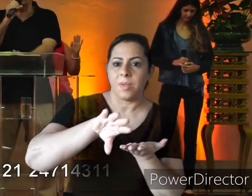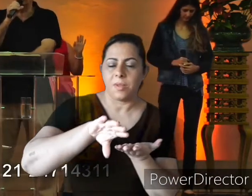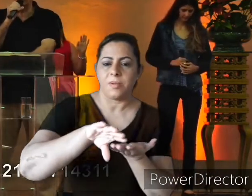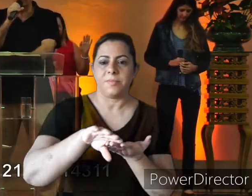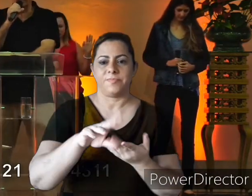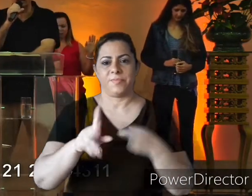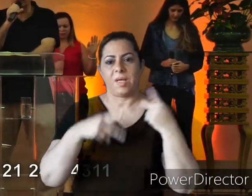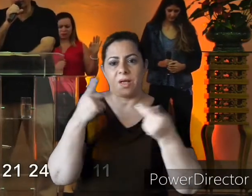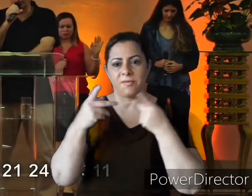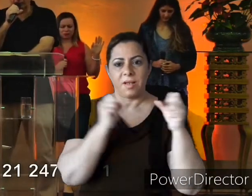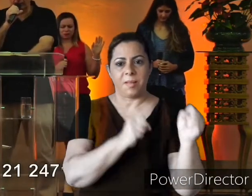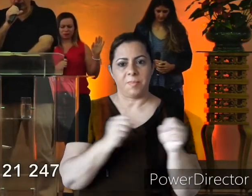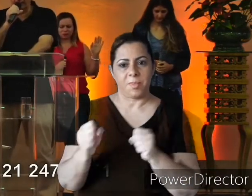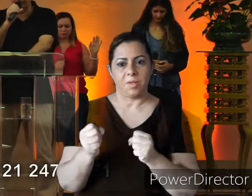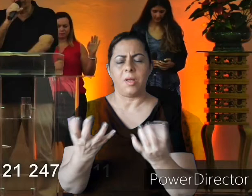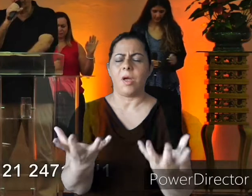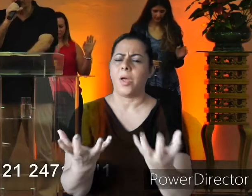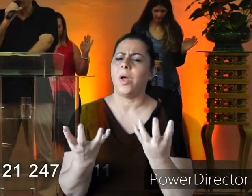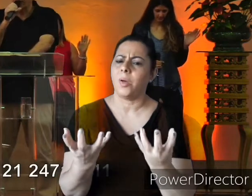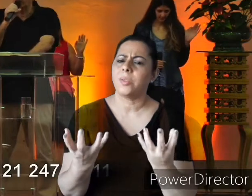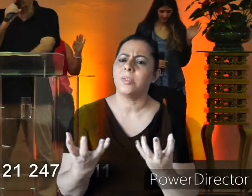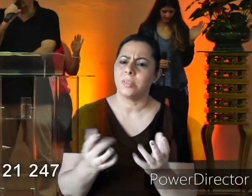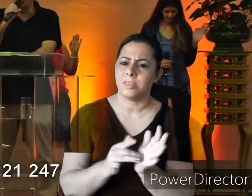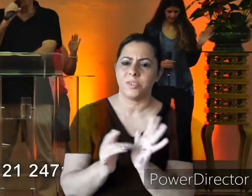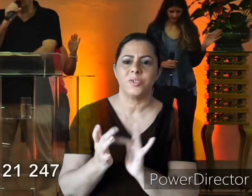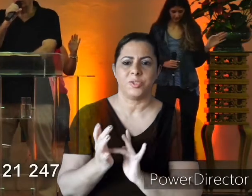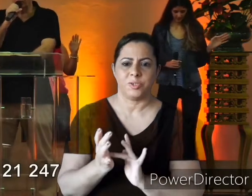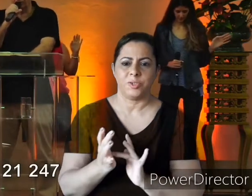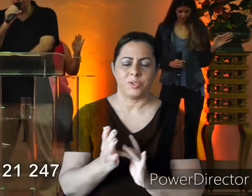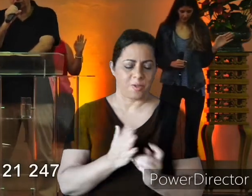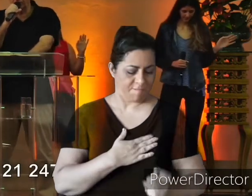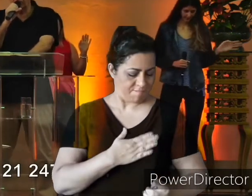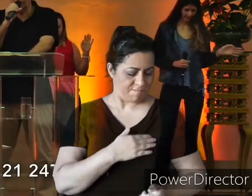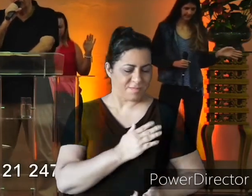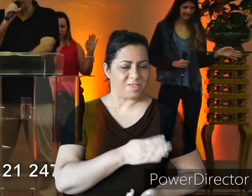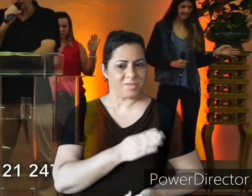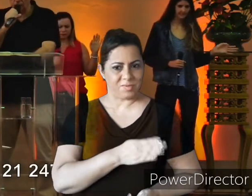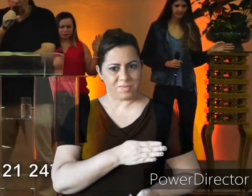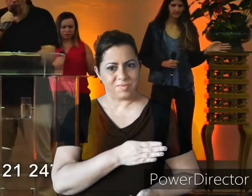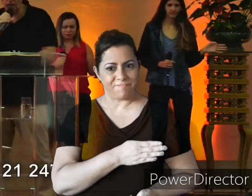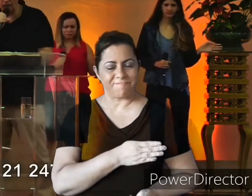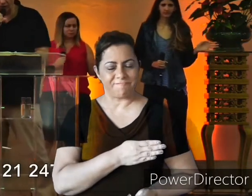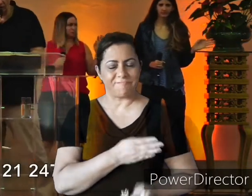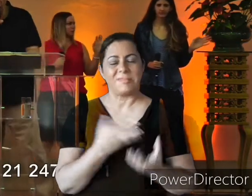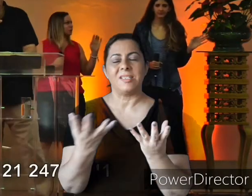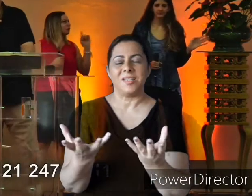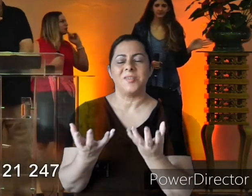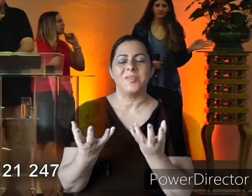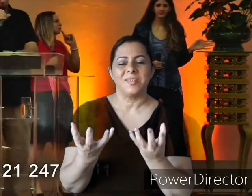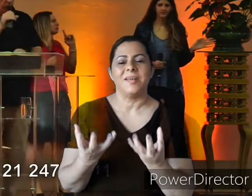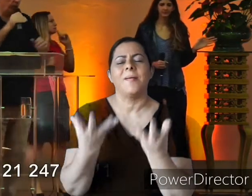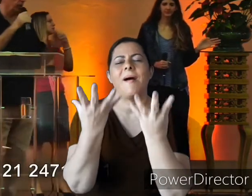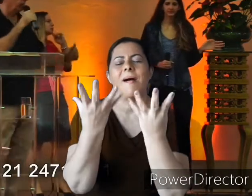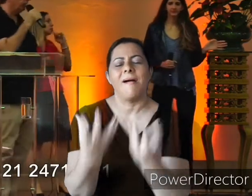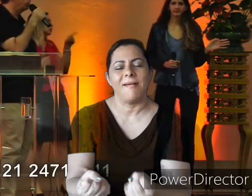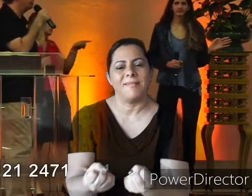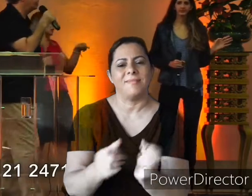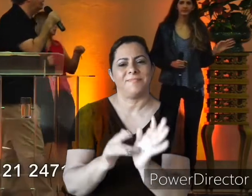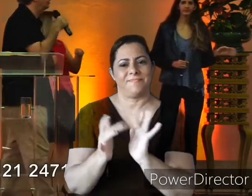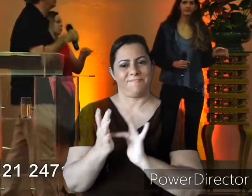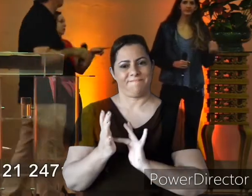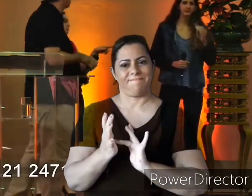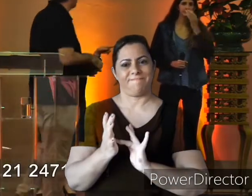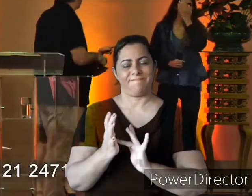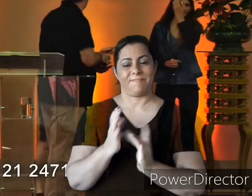nós estaremos orando por você. Em nome de Jesus. Vamos louvar o Senhor. Depois nós estaremos orando mais